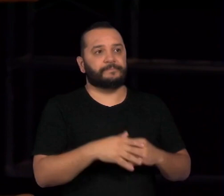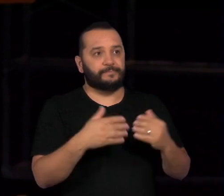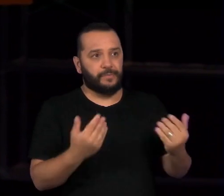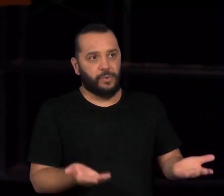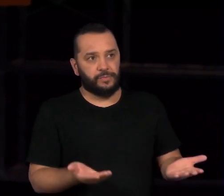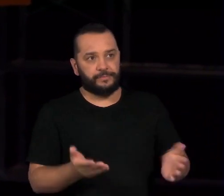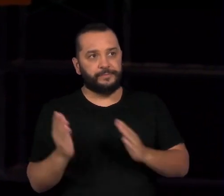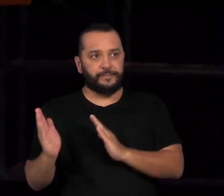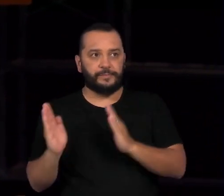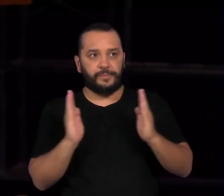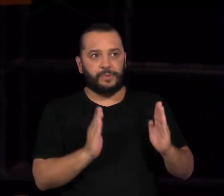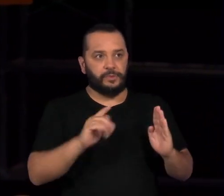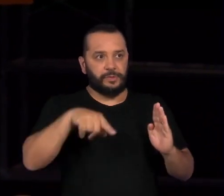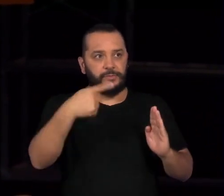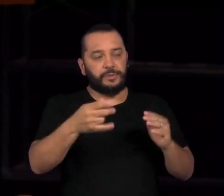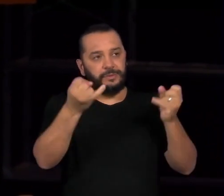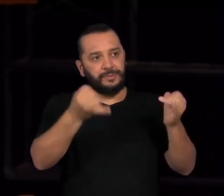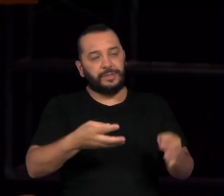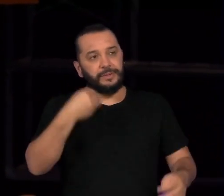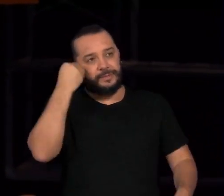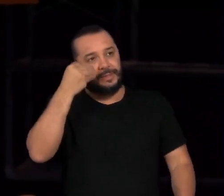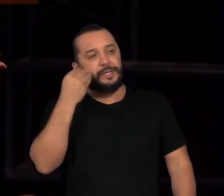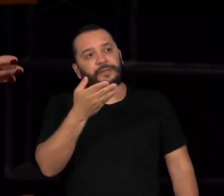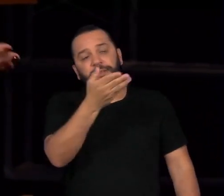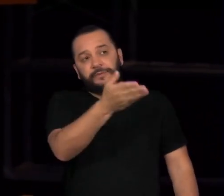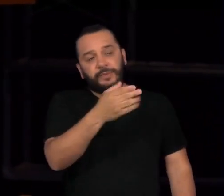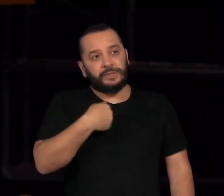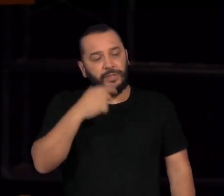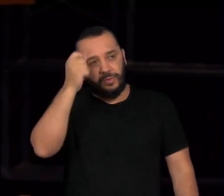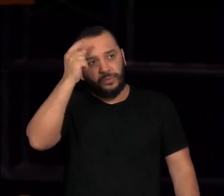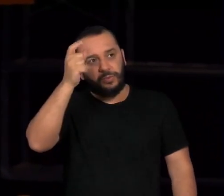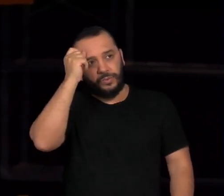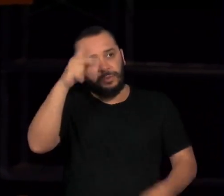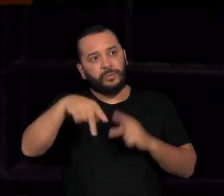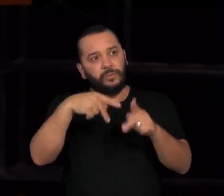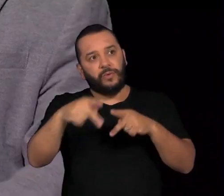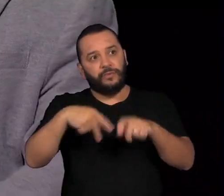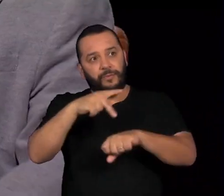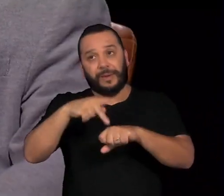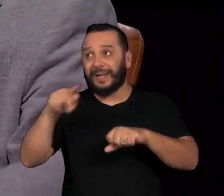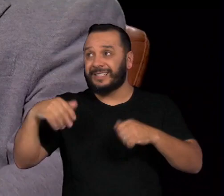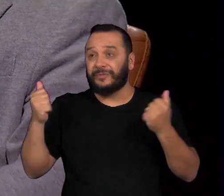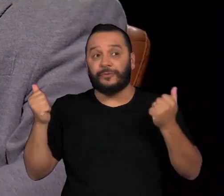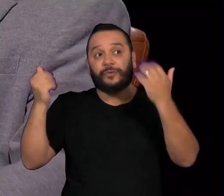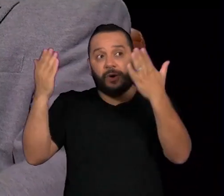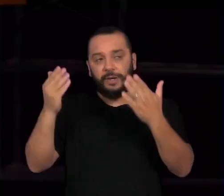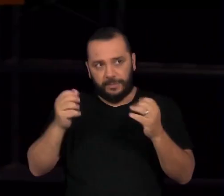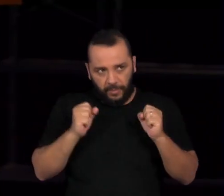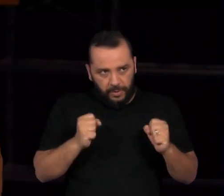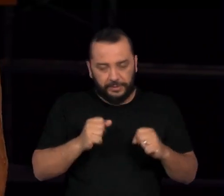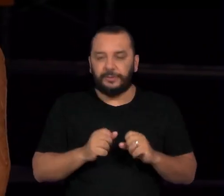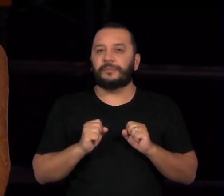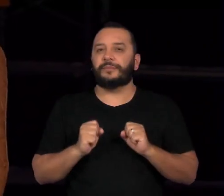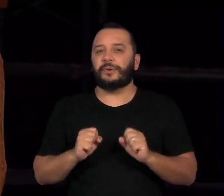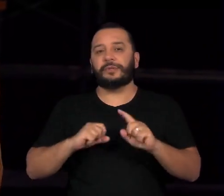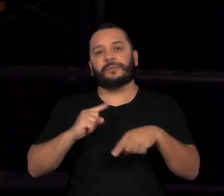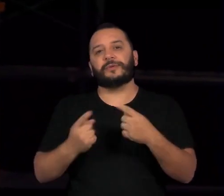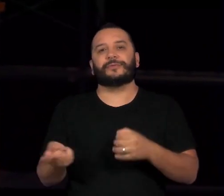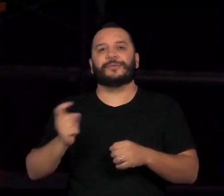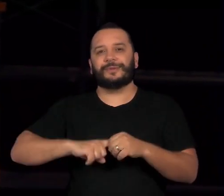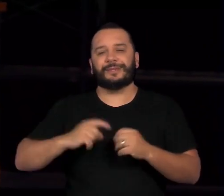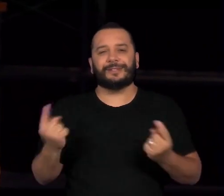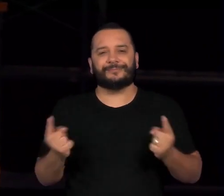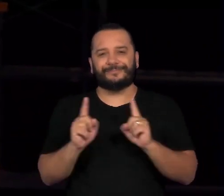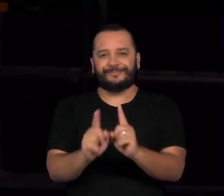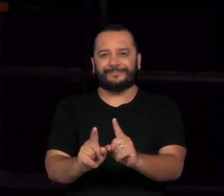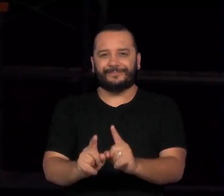bloco a gente fala da sua experiência de levar a nossa cultura popular pro exterior pode ser pode mais Voltamos já com